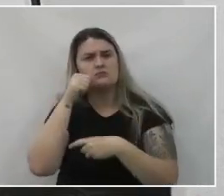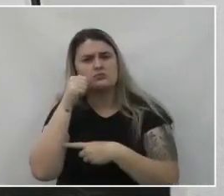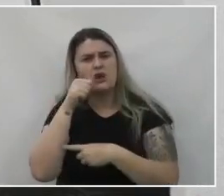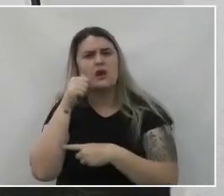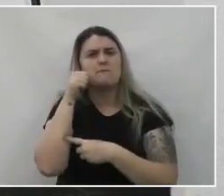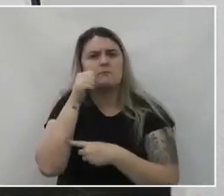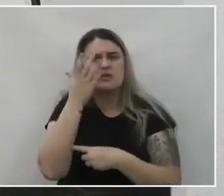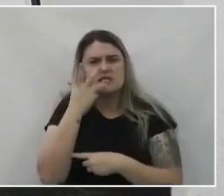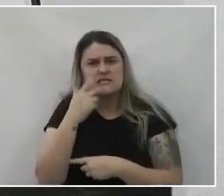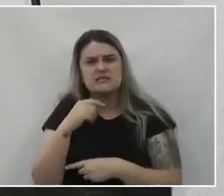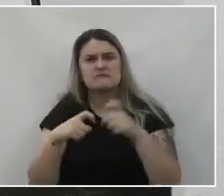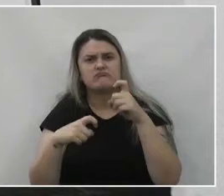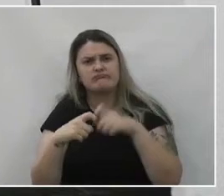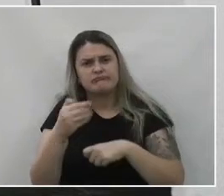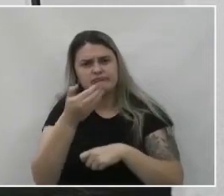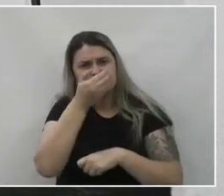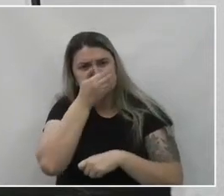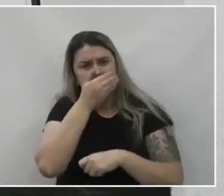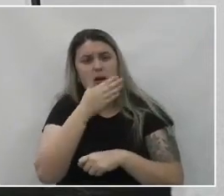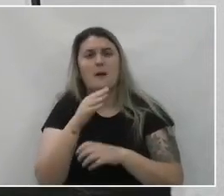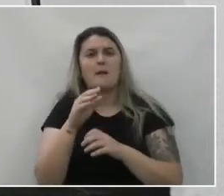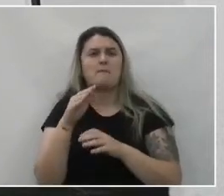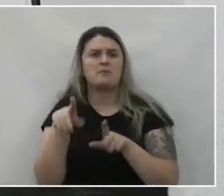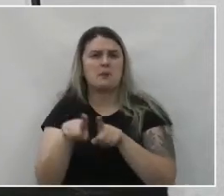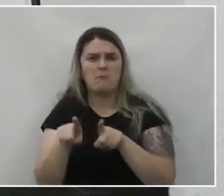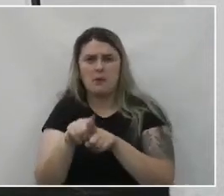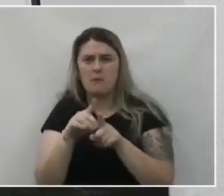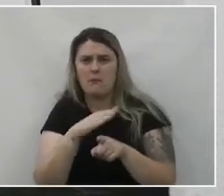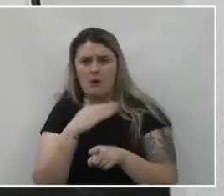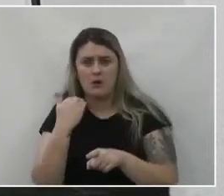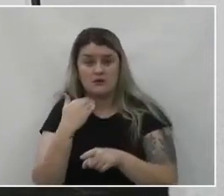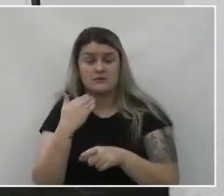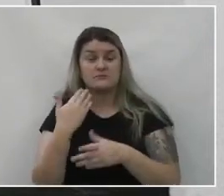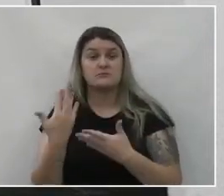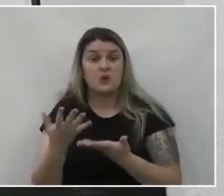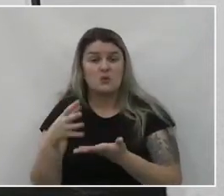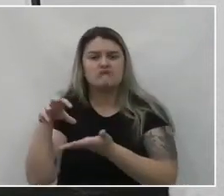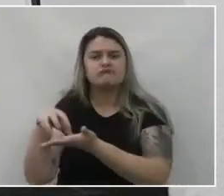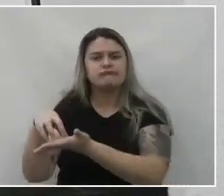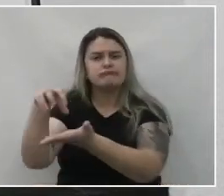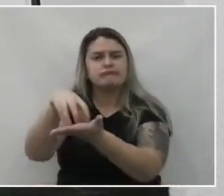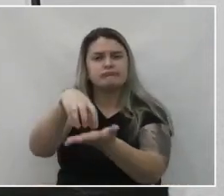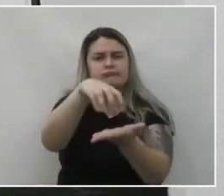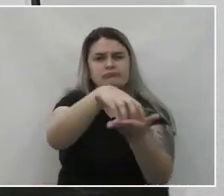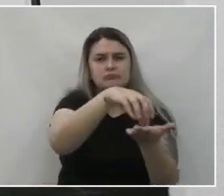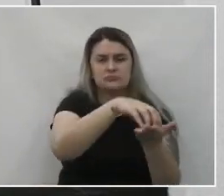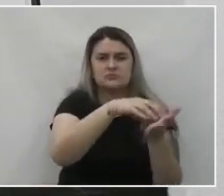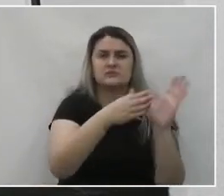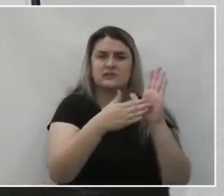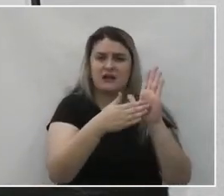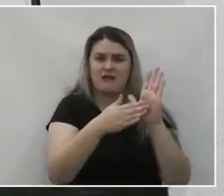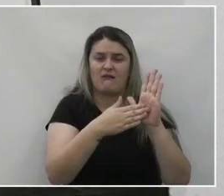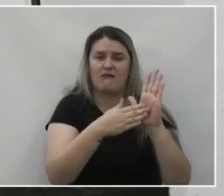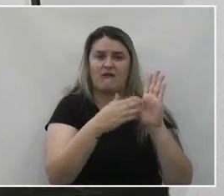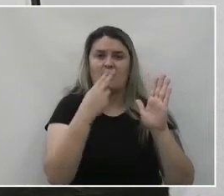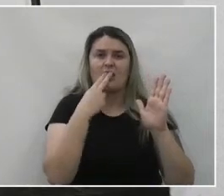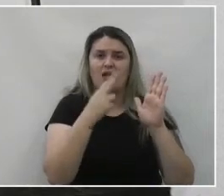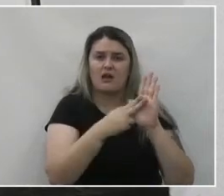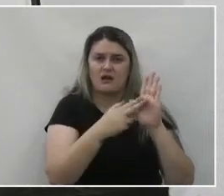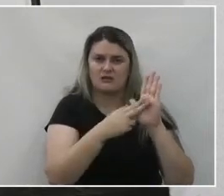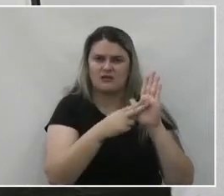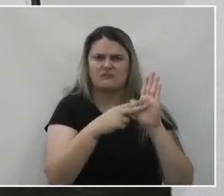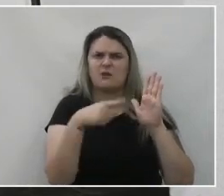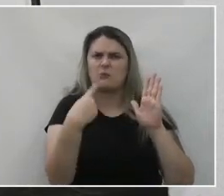violentadas, estupradas e mortas diariamente. As entidades signatárias da presente carta, portanto,